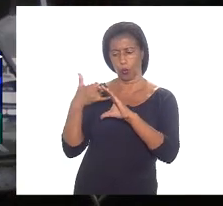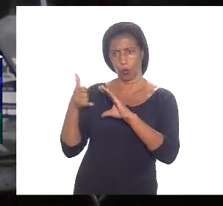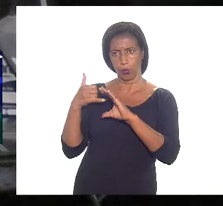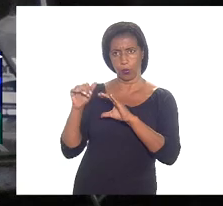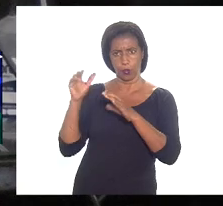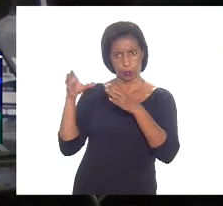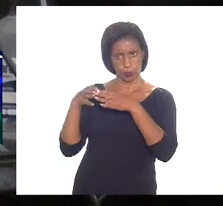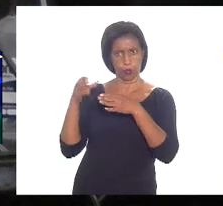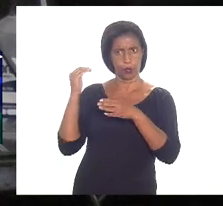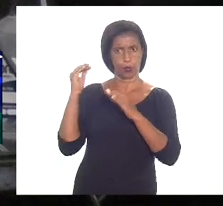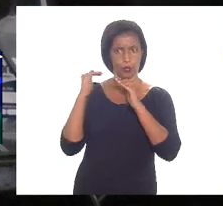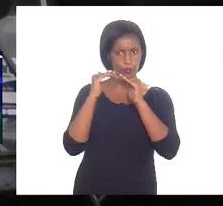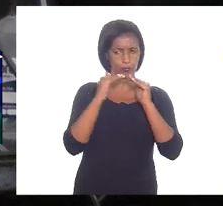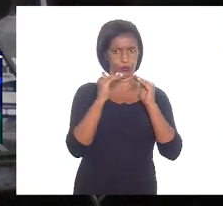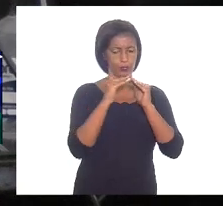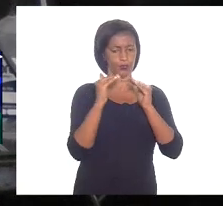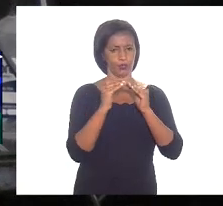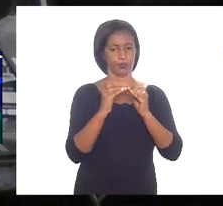grupo